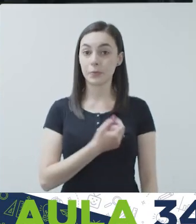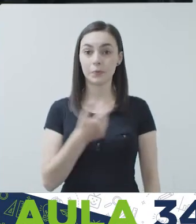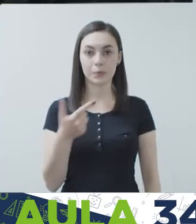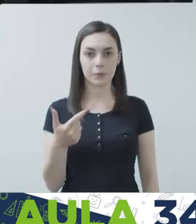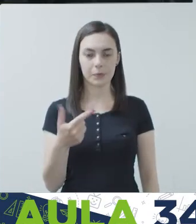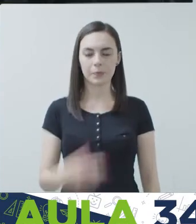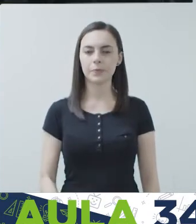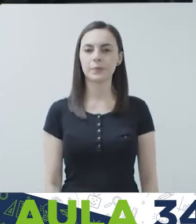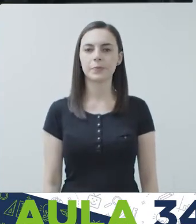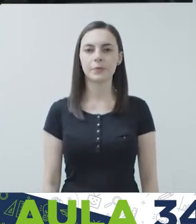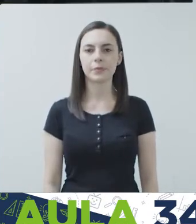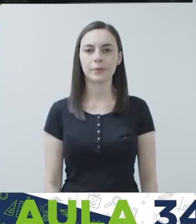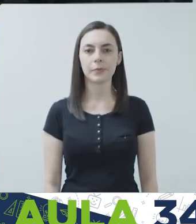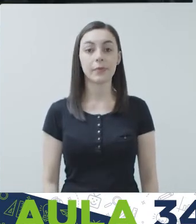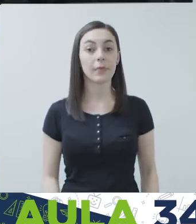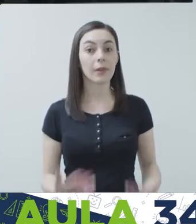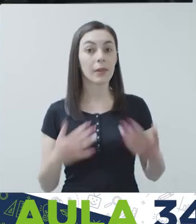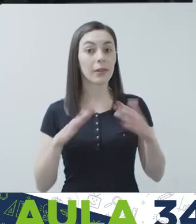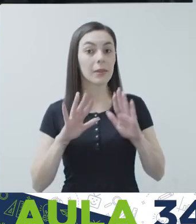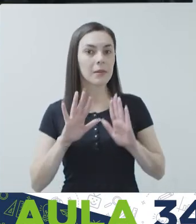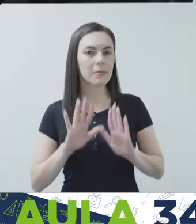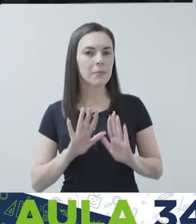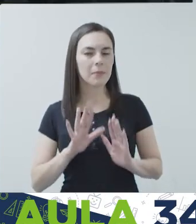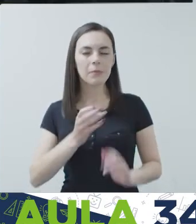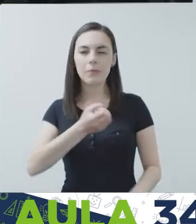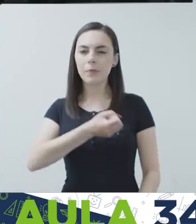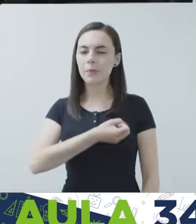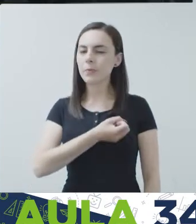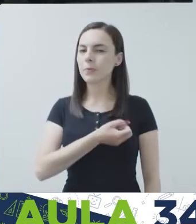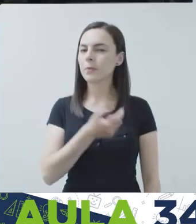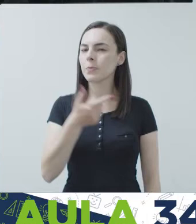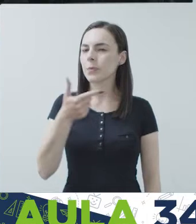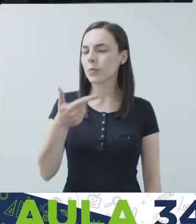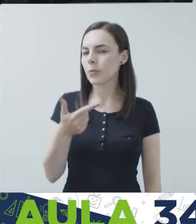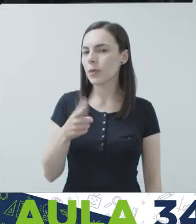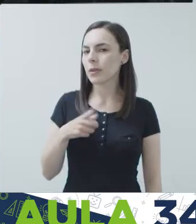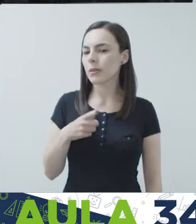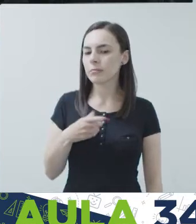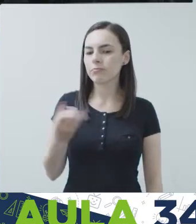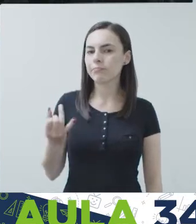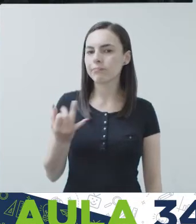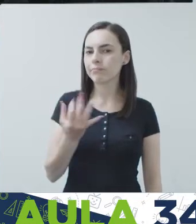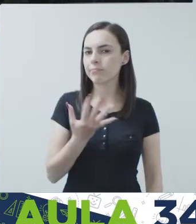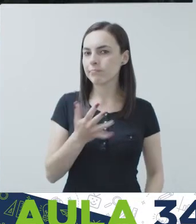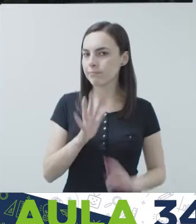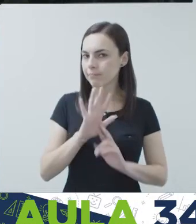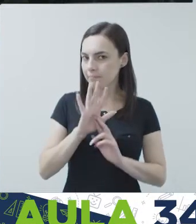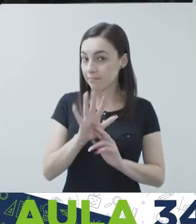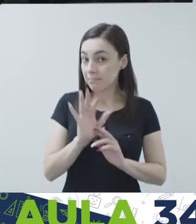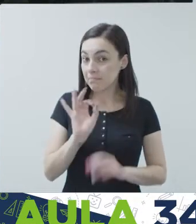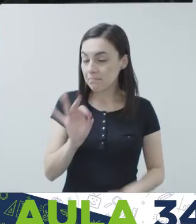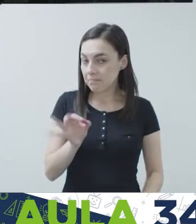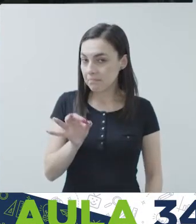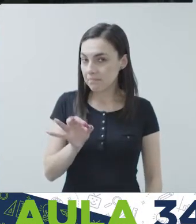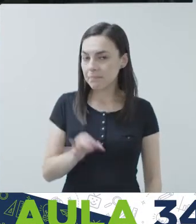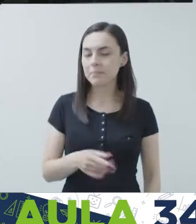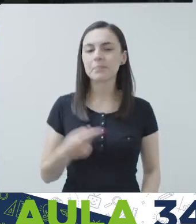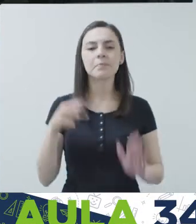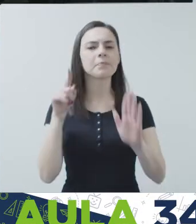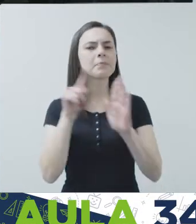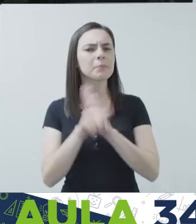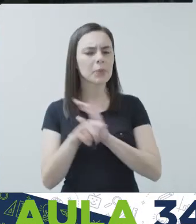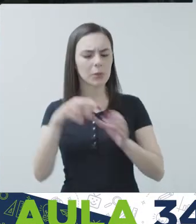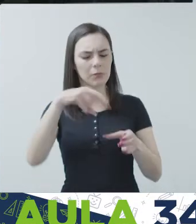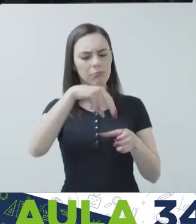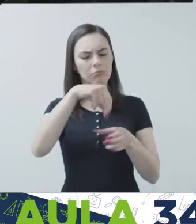2. Mas o número 2 representa uma quantidade, não é isso? Quantas tampinhas